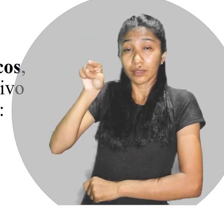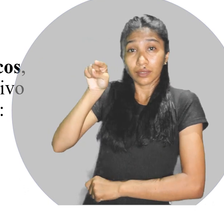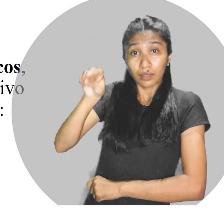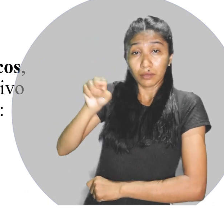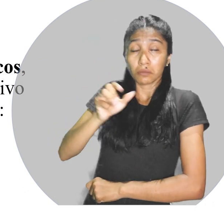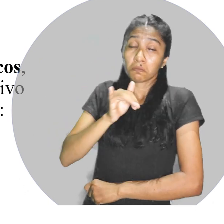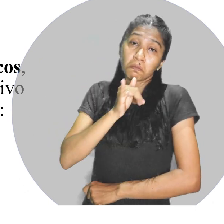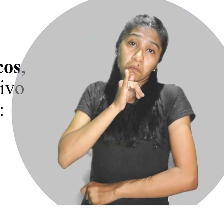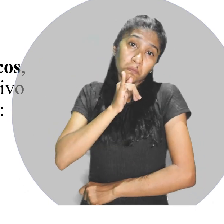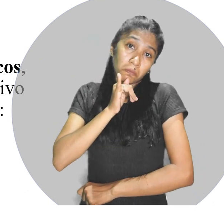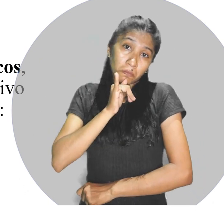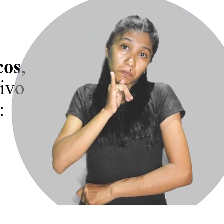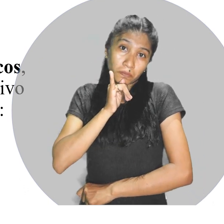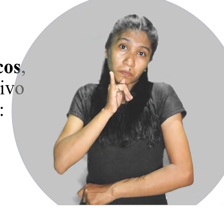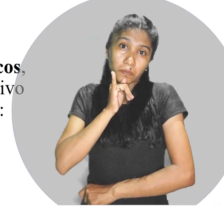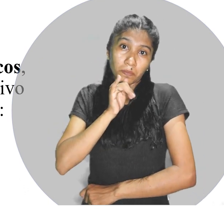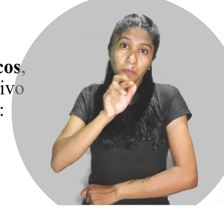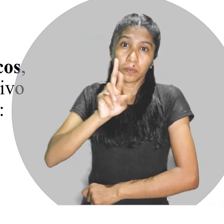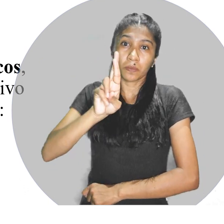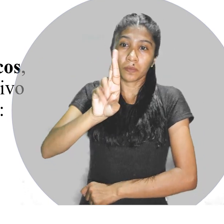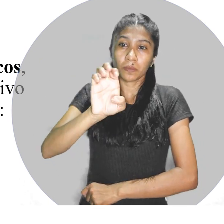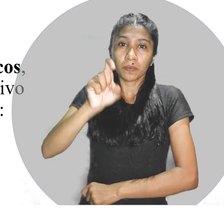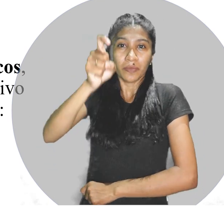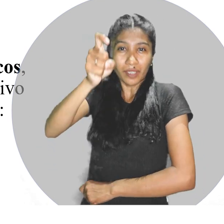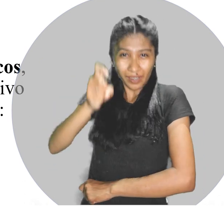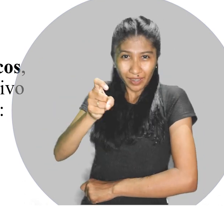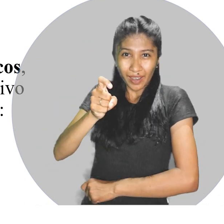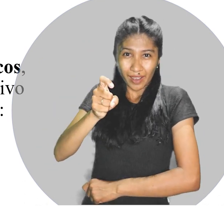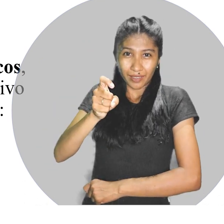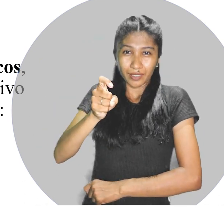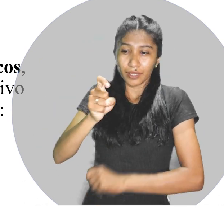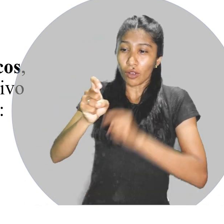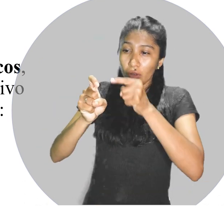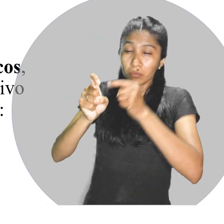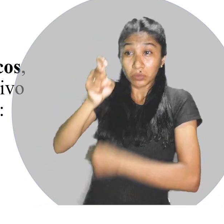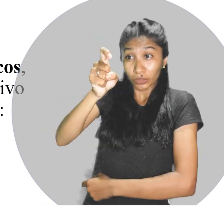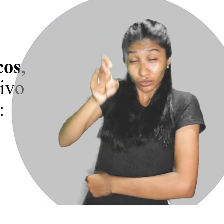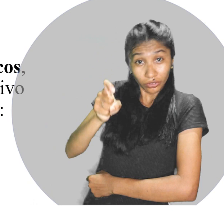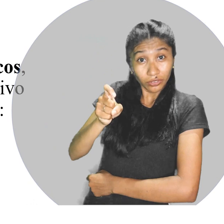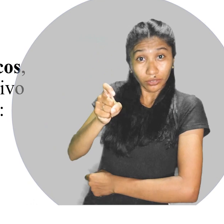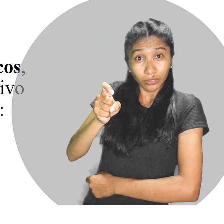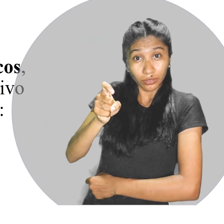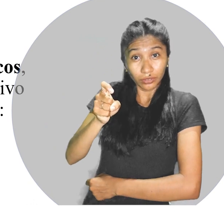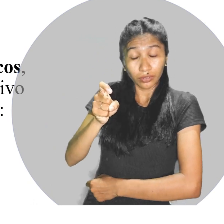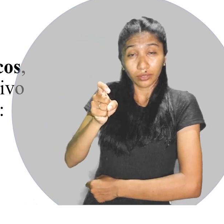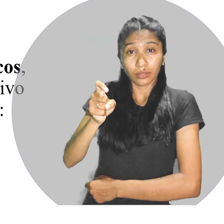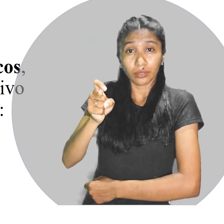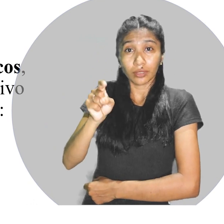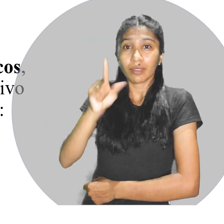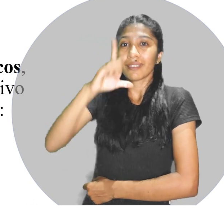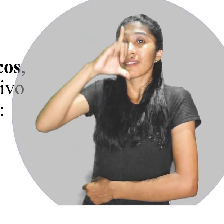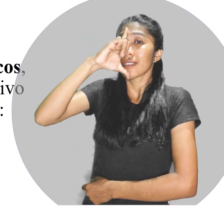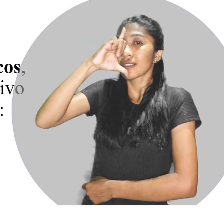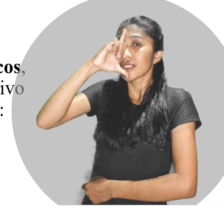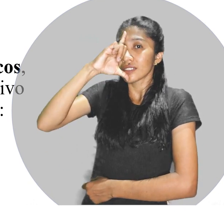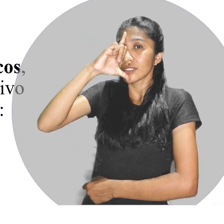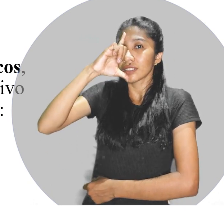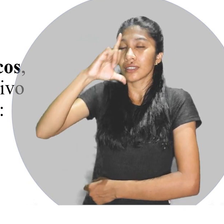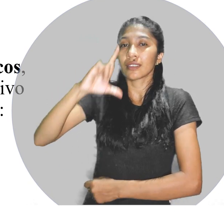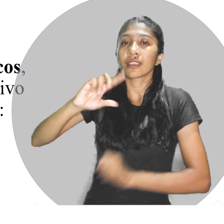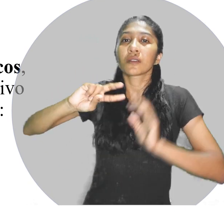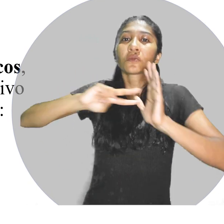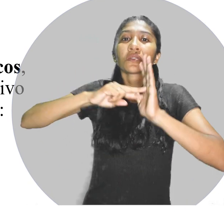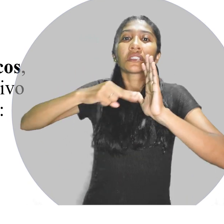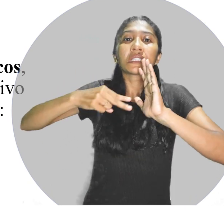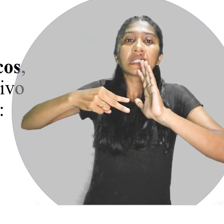ser, por exemplo, rex, palavras que terminam com um X, porque o X, em latim, tem um